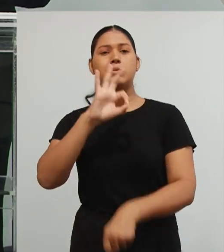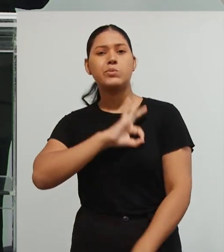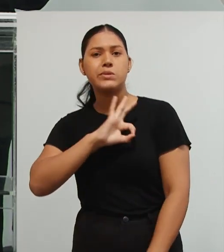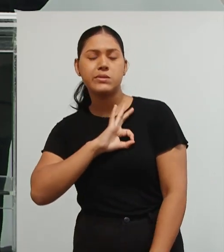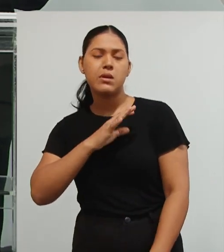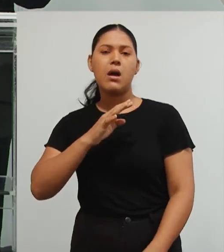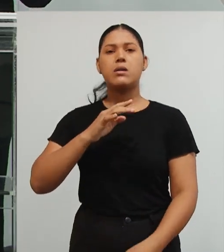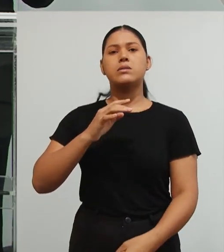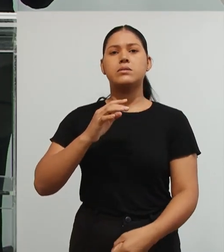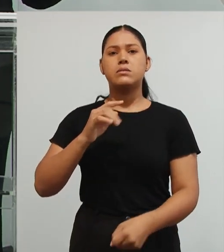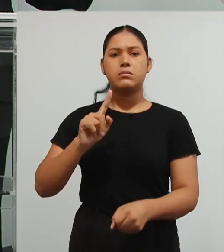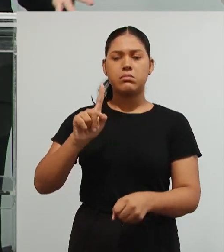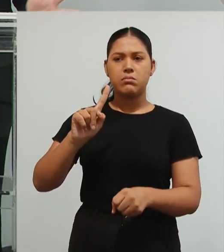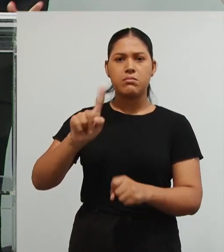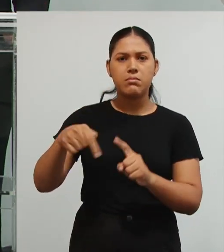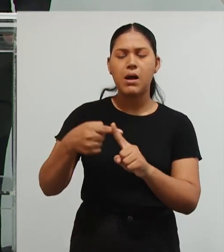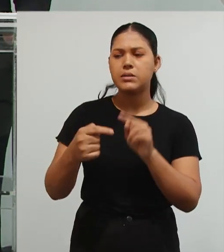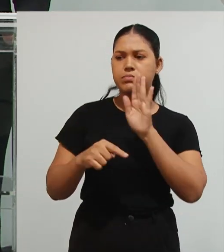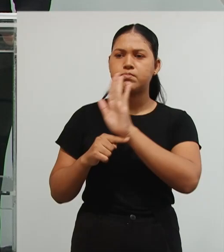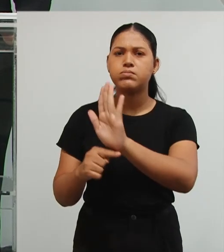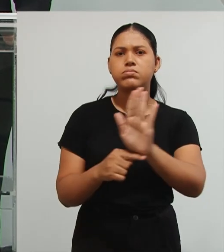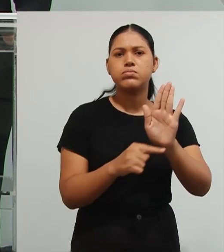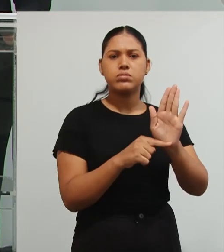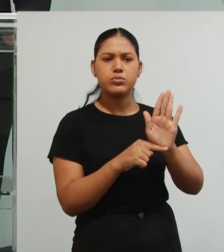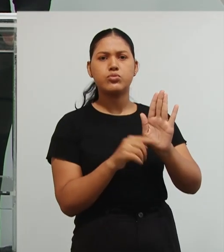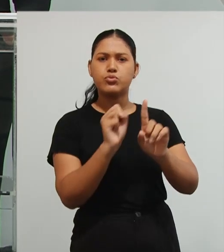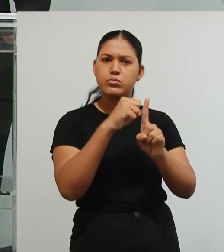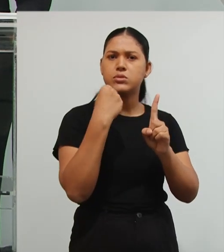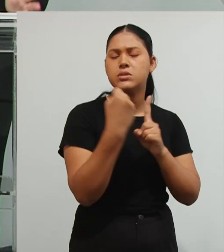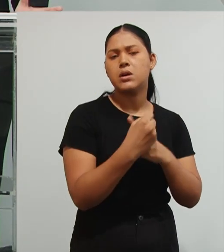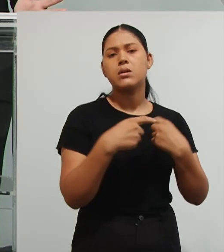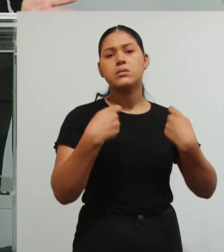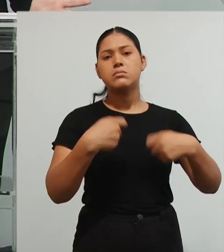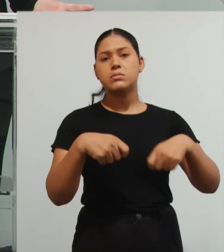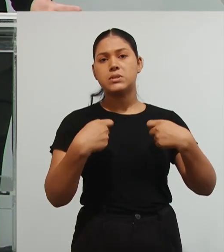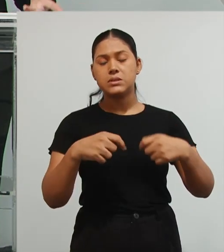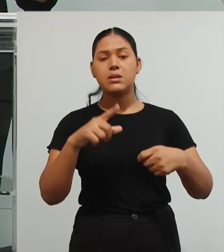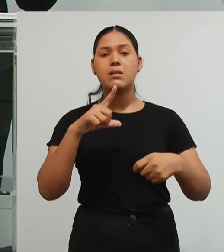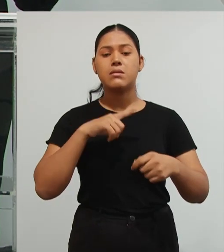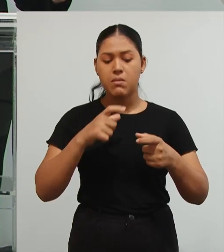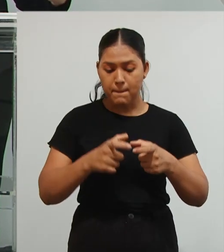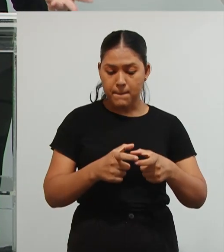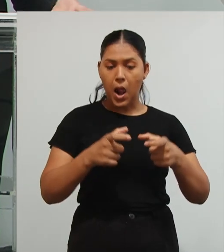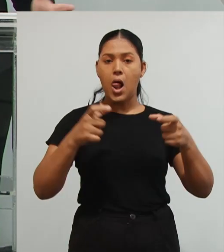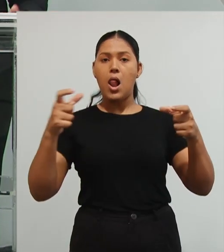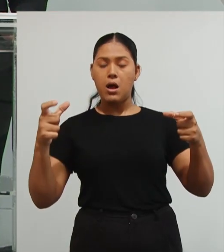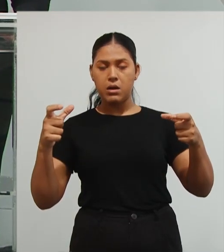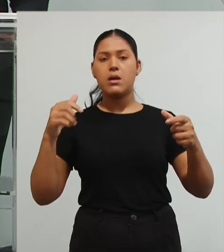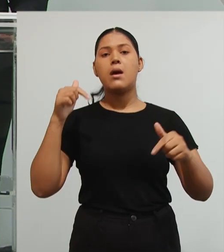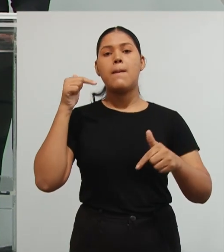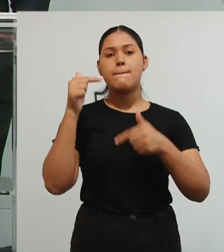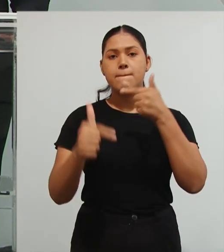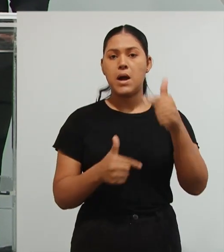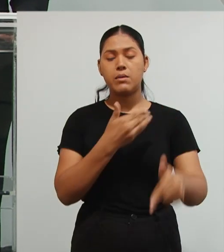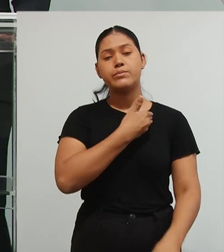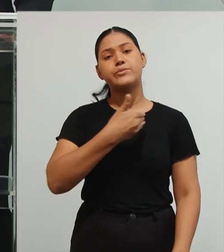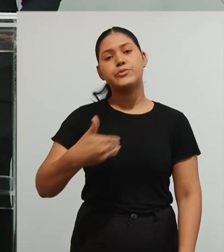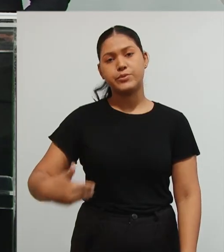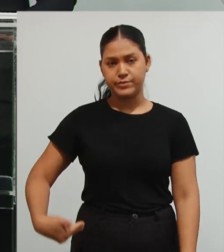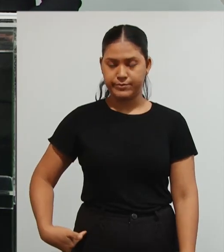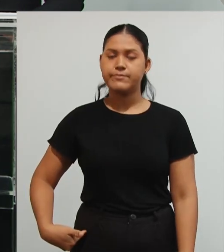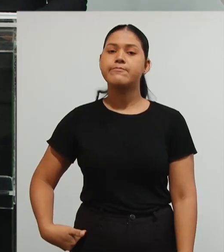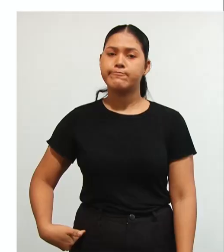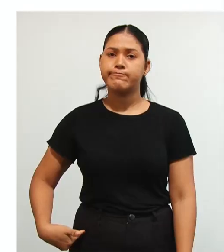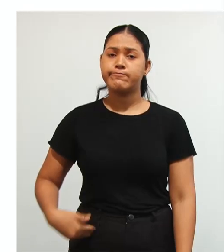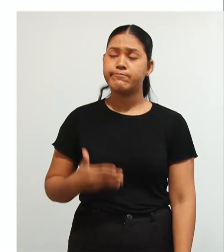mais assistentes sociais para melhorar a segurança também, que envolve também muitos mais servidores públicos. Então,